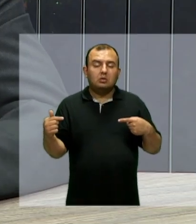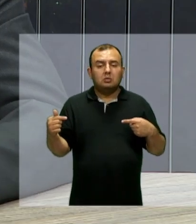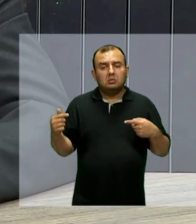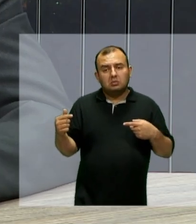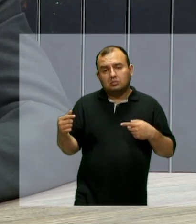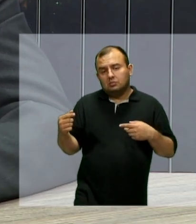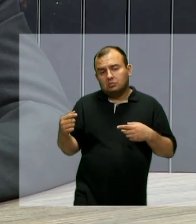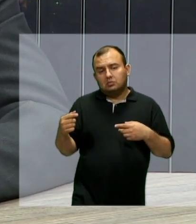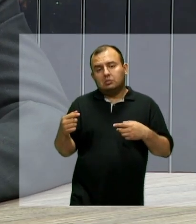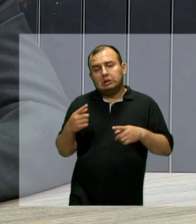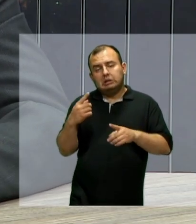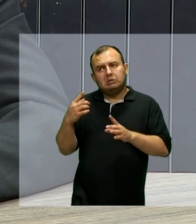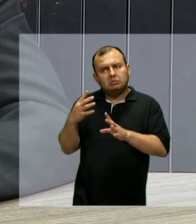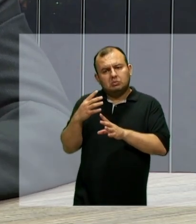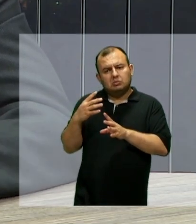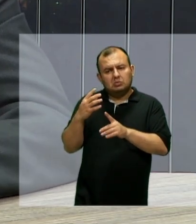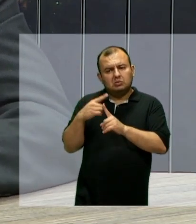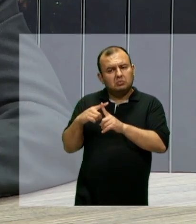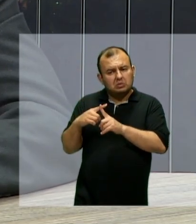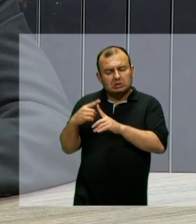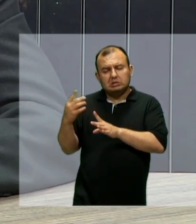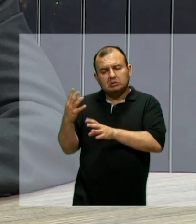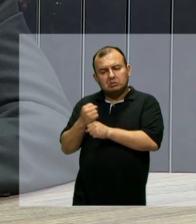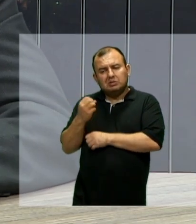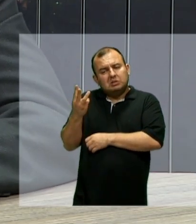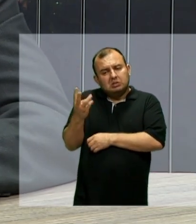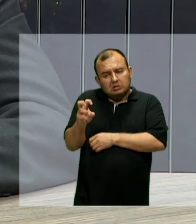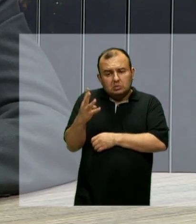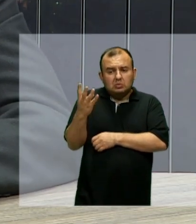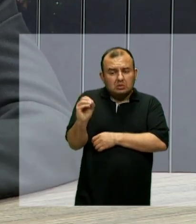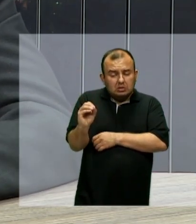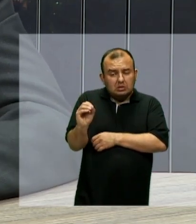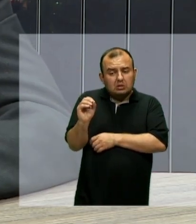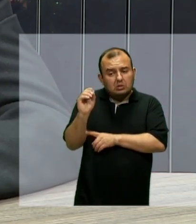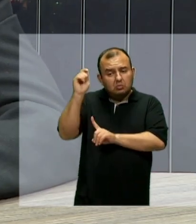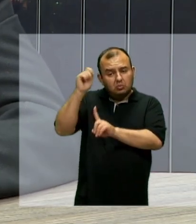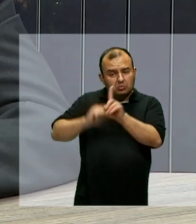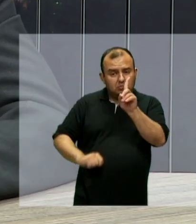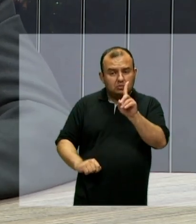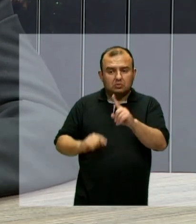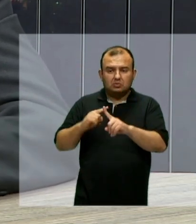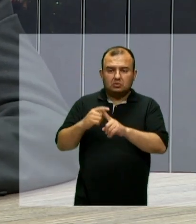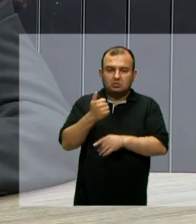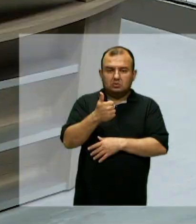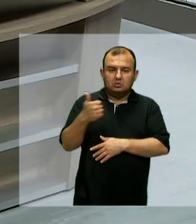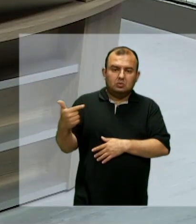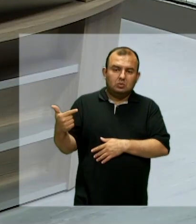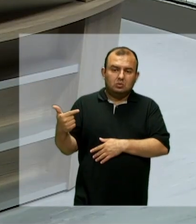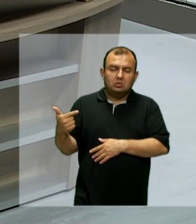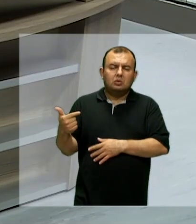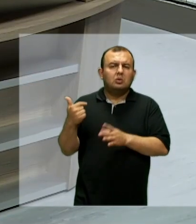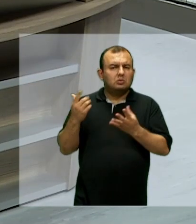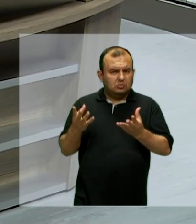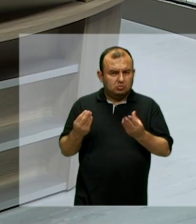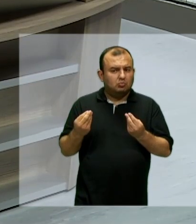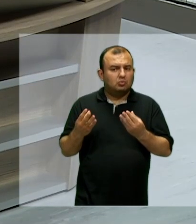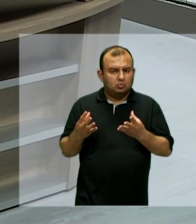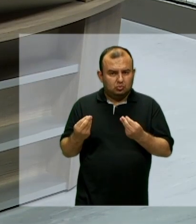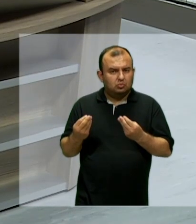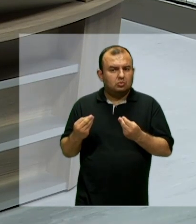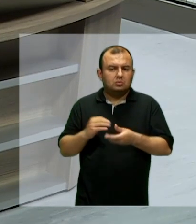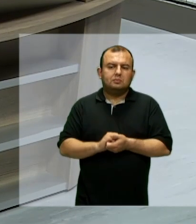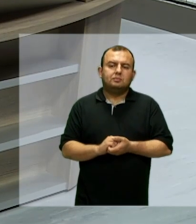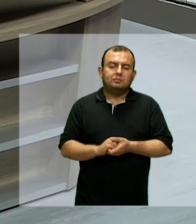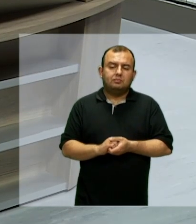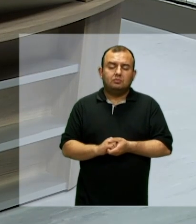dar praticamente 35 até quase 40 pacientes por mês, vezes 12, então é um número bastante expressivo.